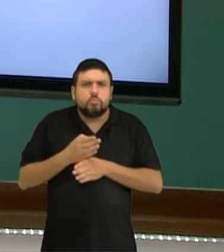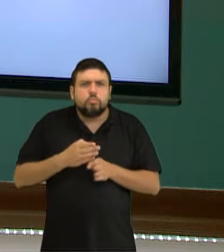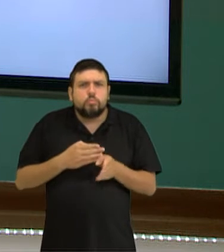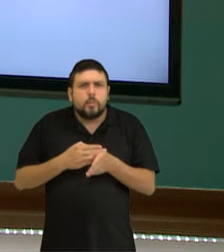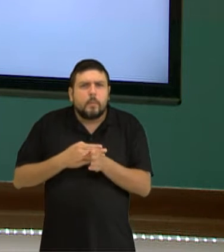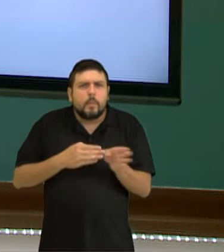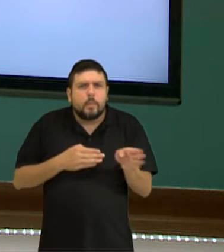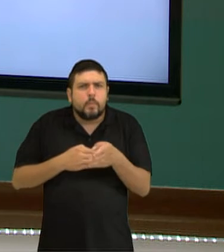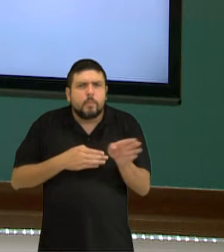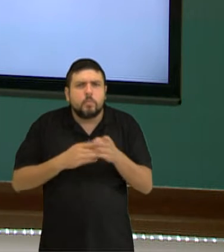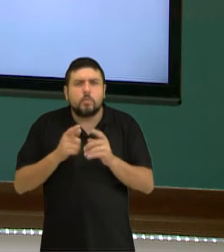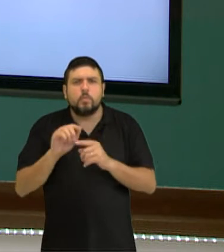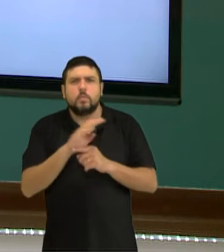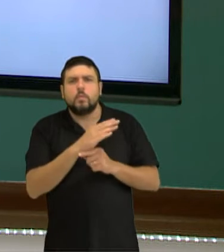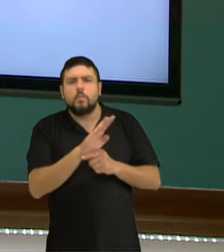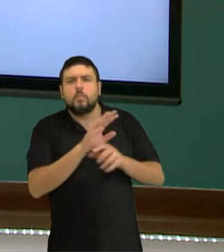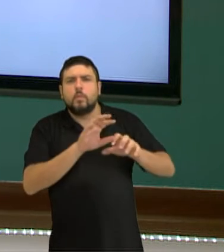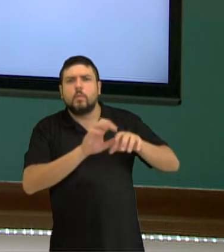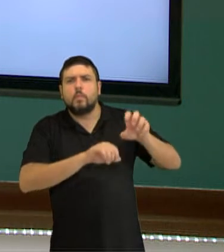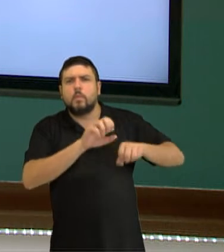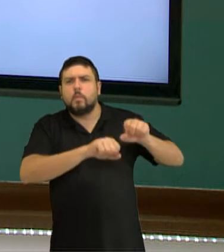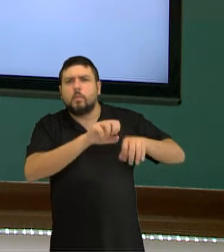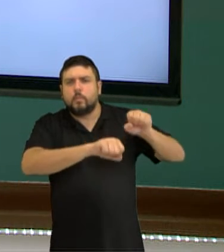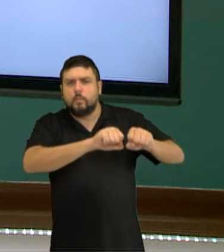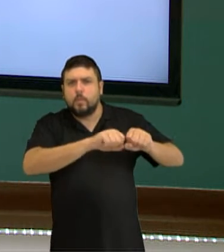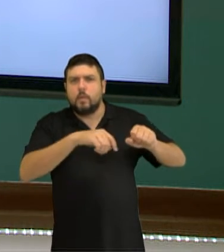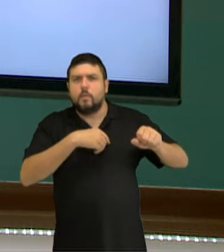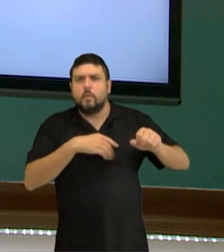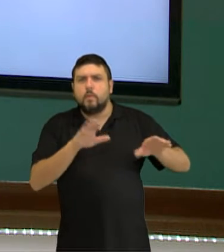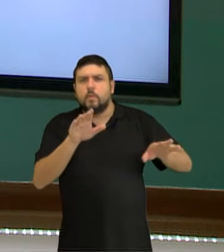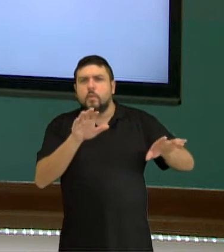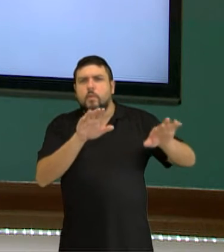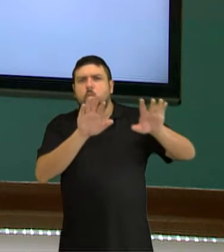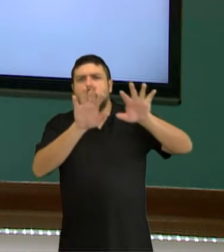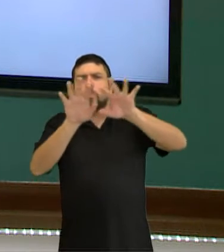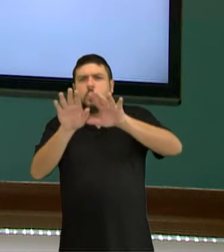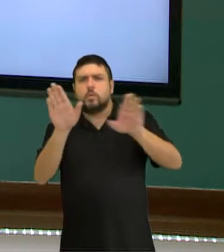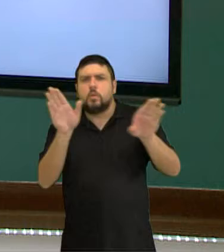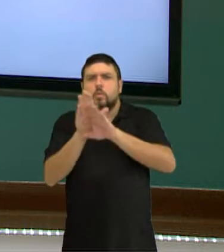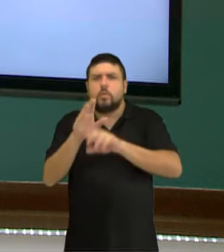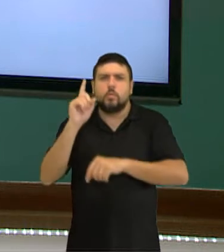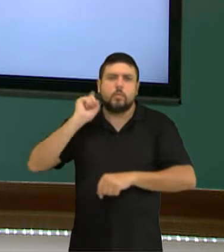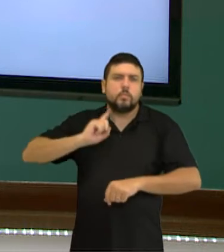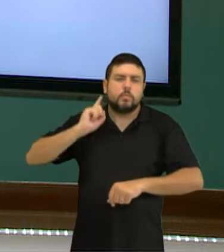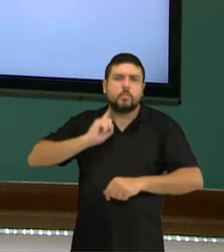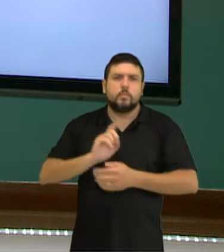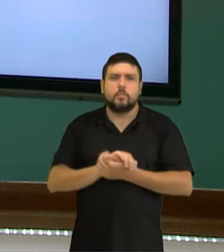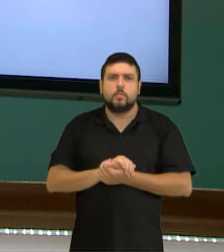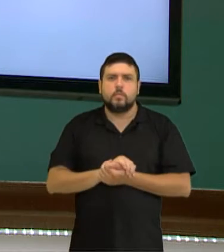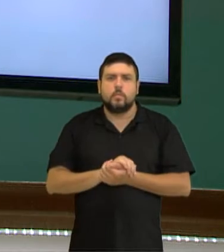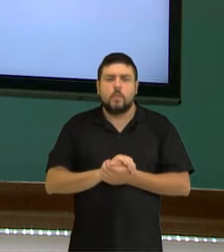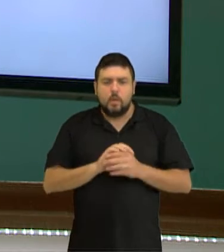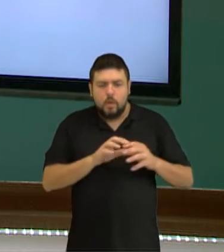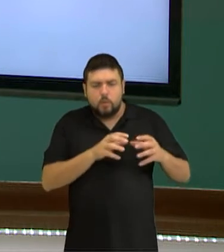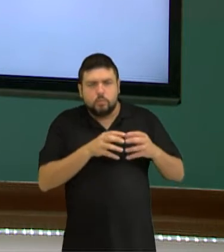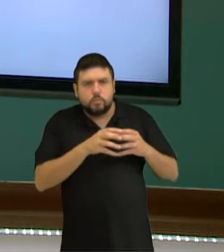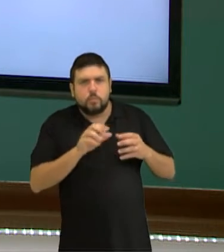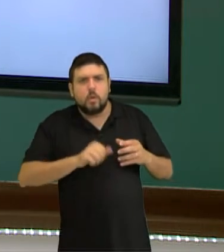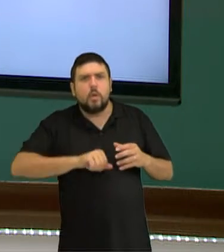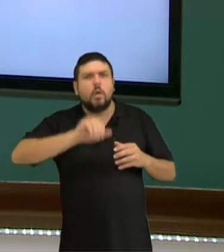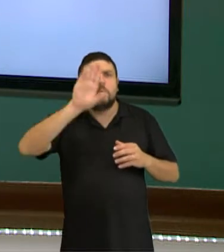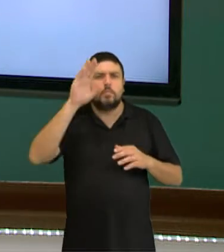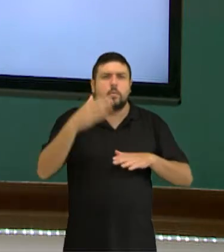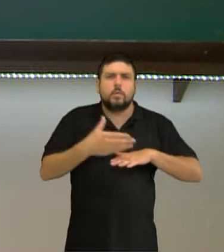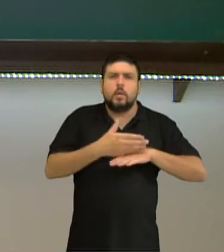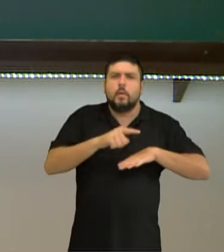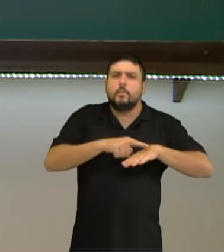Paulo e de outras regiões do Brasil, chegando, por exemplo, em Minas Gerais. Compostas, em geral, por brancos mestiços indígenas,